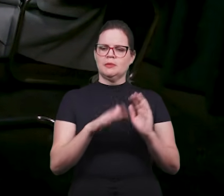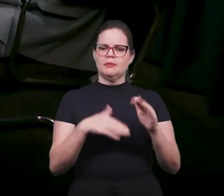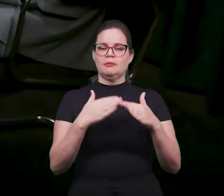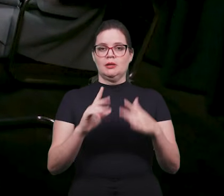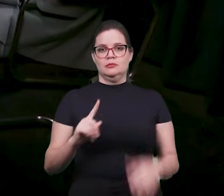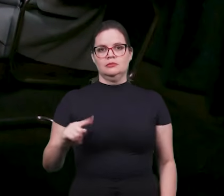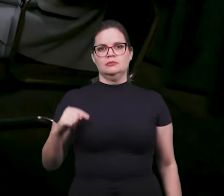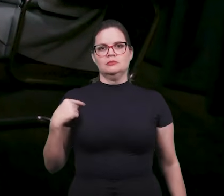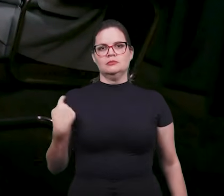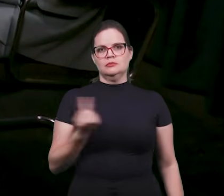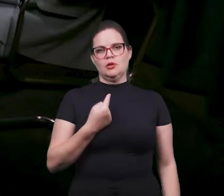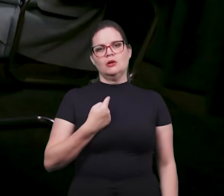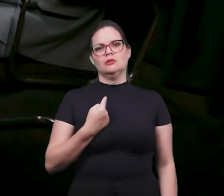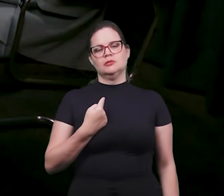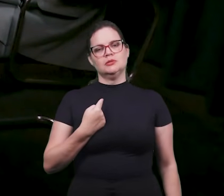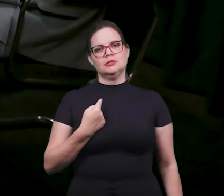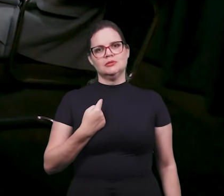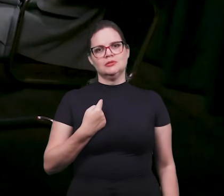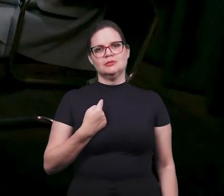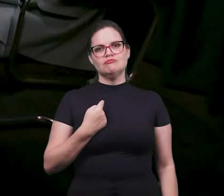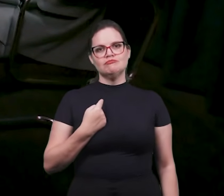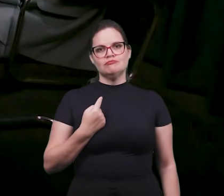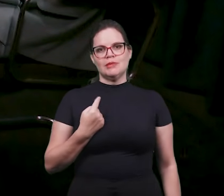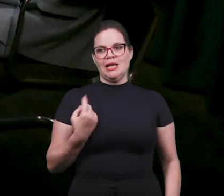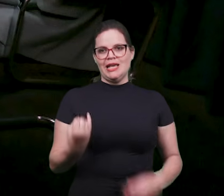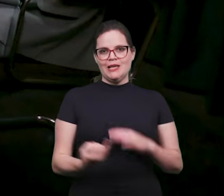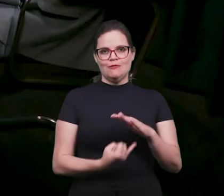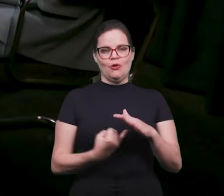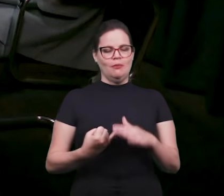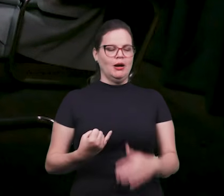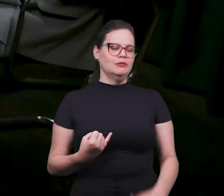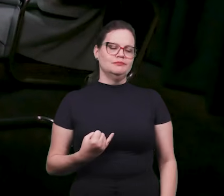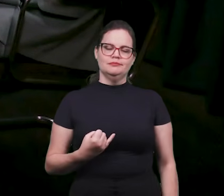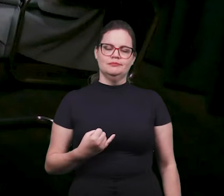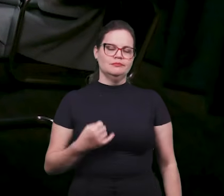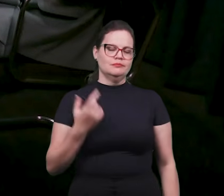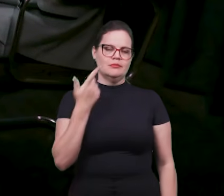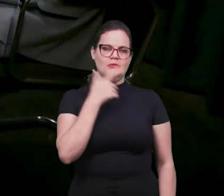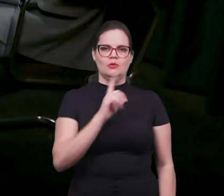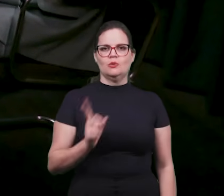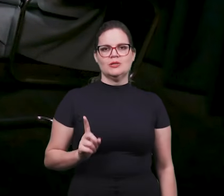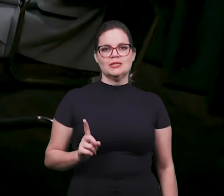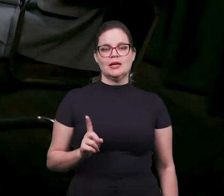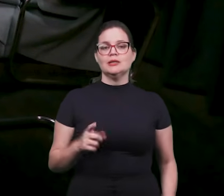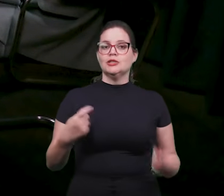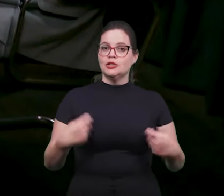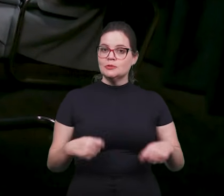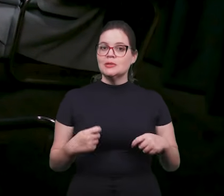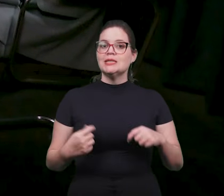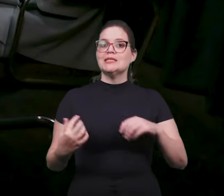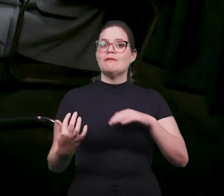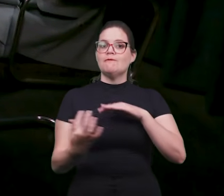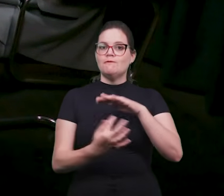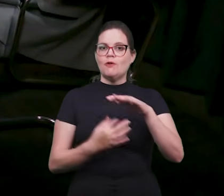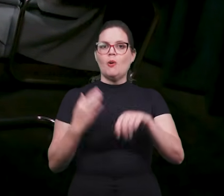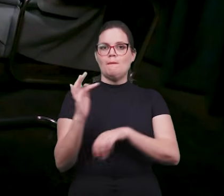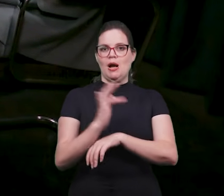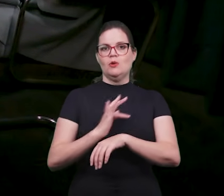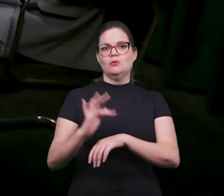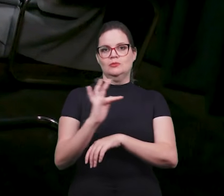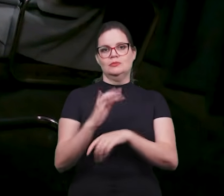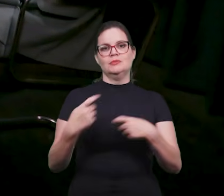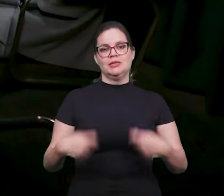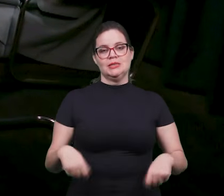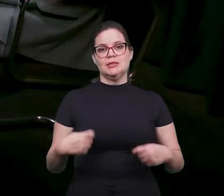crescer, ninguém cresce de forma informal. Nós precisamos crescer com a formalidade e o